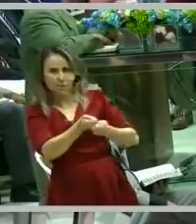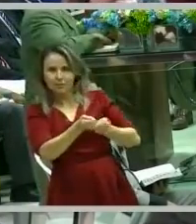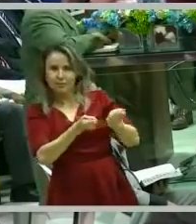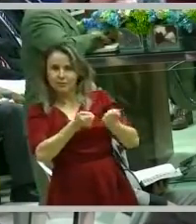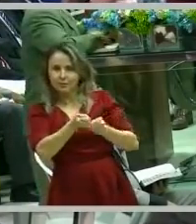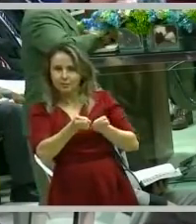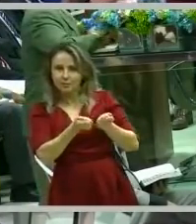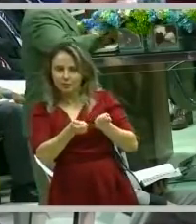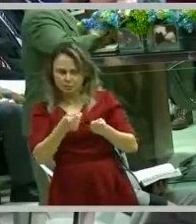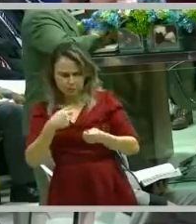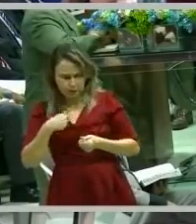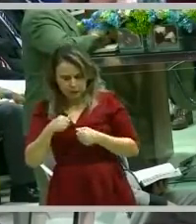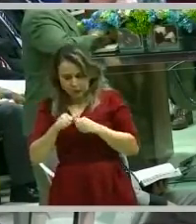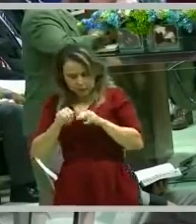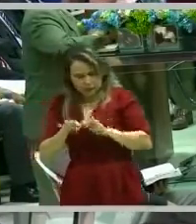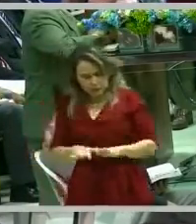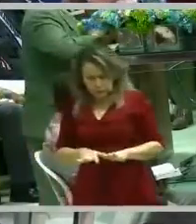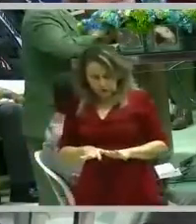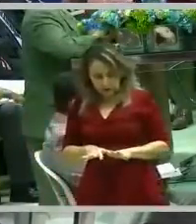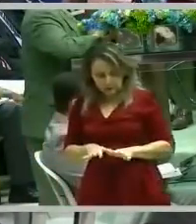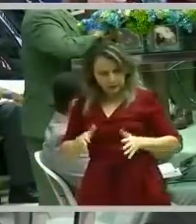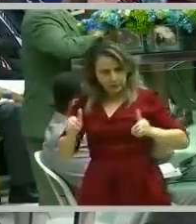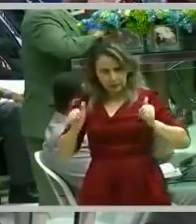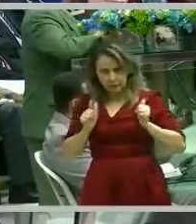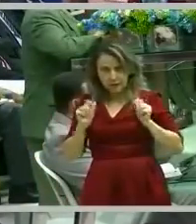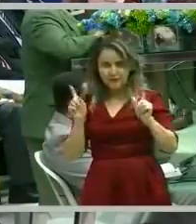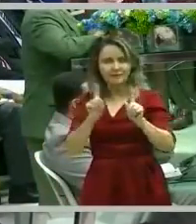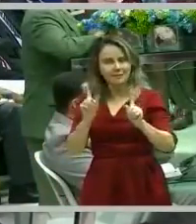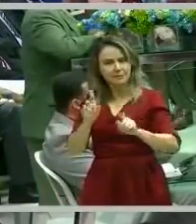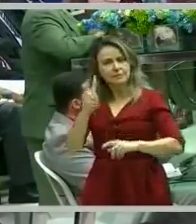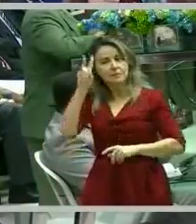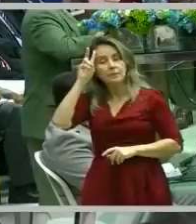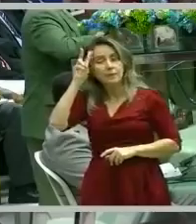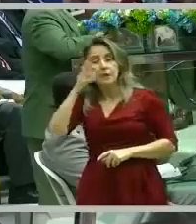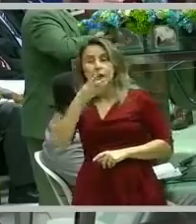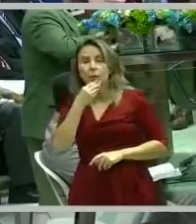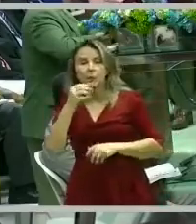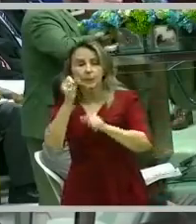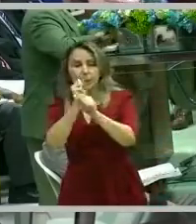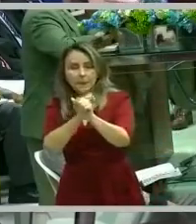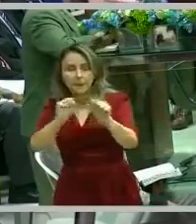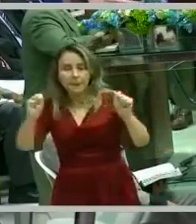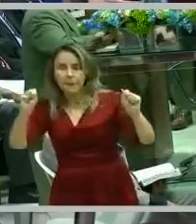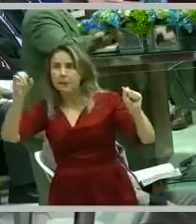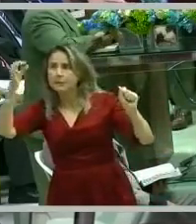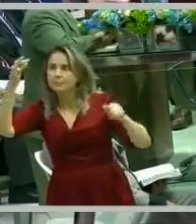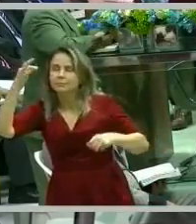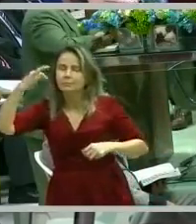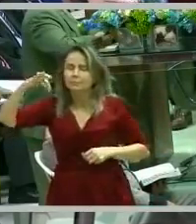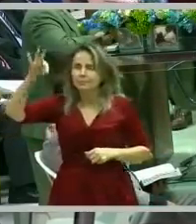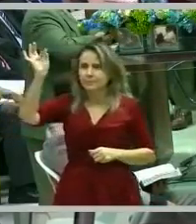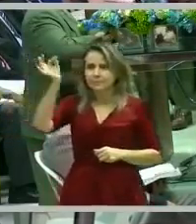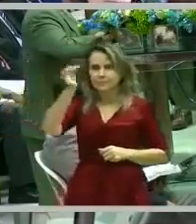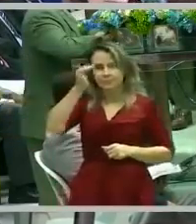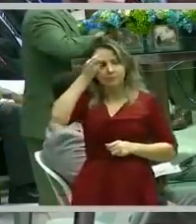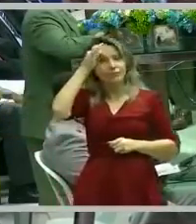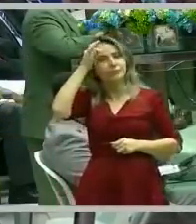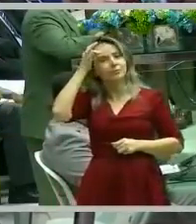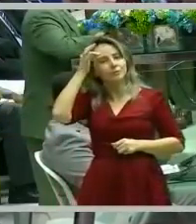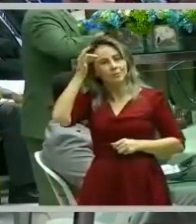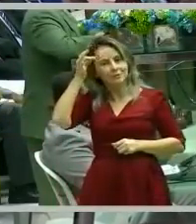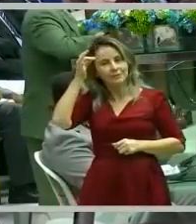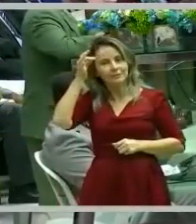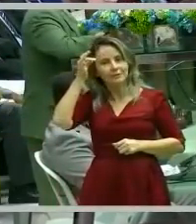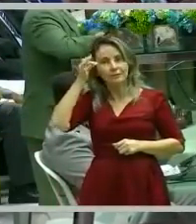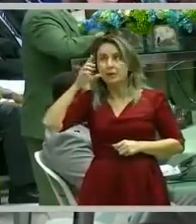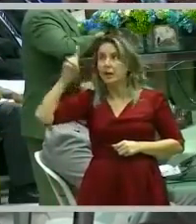não fica quieto, uma pessoa... Vocês lembram que quando Sansão, o Espírito Santo se apoderou de Sansão, a Bíblia diz que ele era impelido. Era